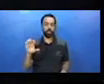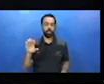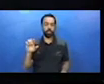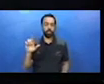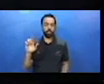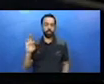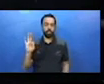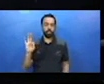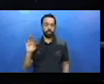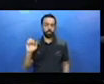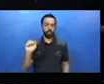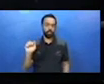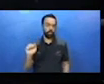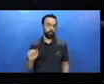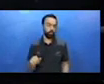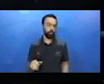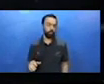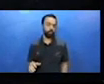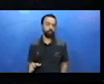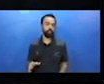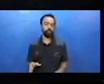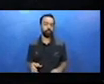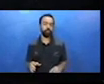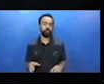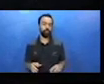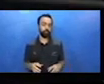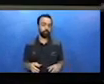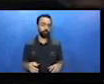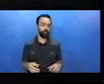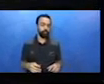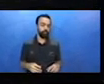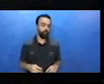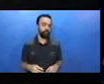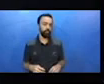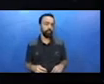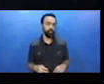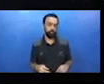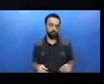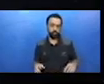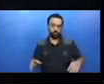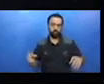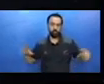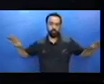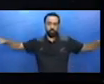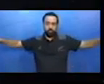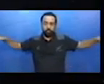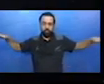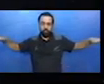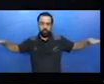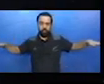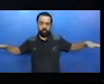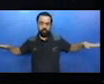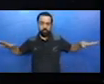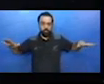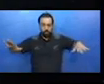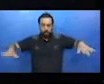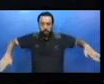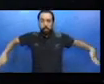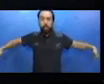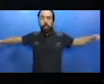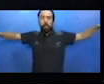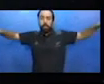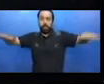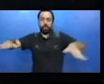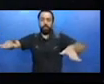os dois braços de maneira simultânea, ao mesmo tempo. Então o nadador ele movimenta os dois braços ao mesmo tempo, empurra a água e